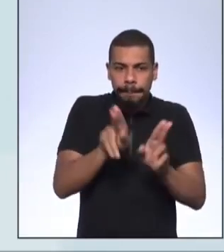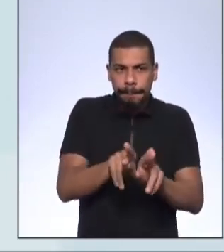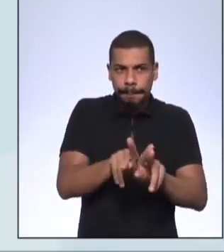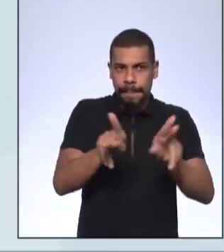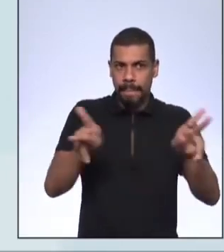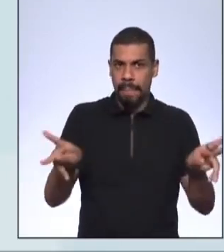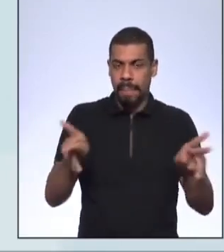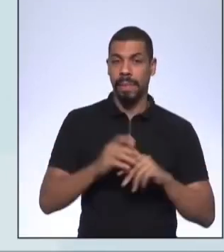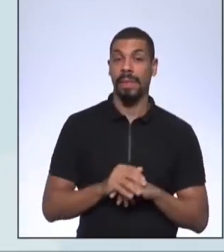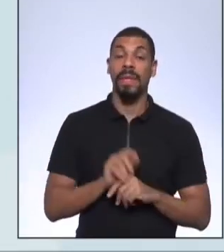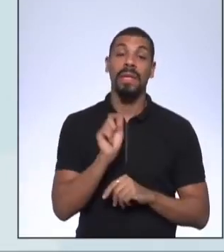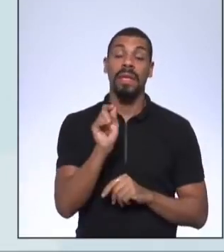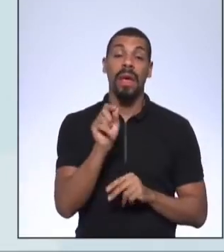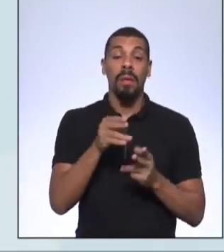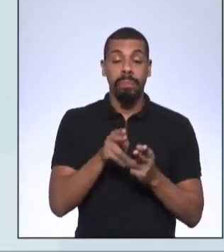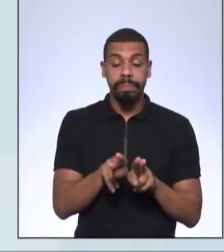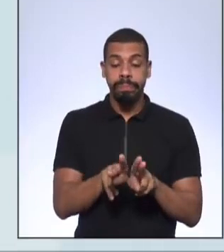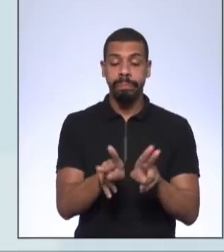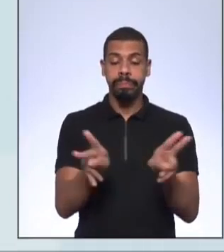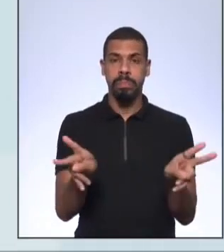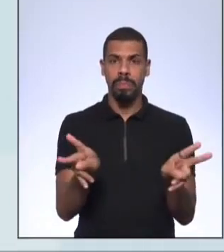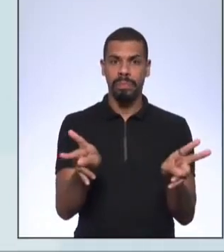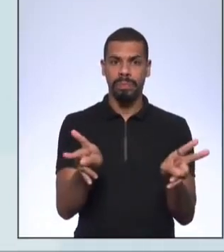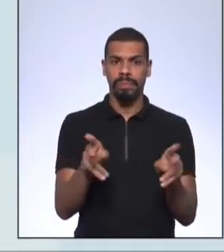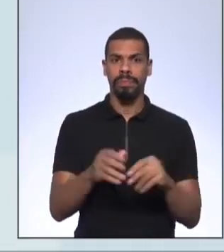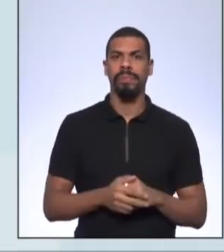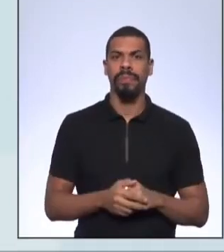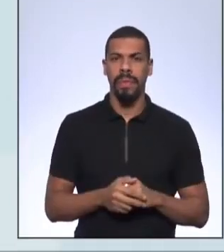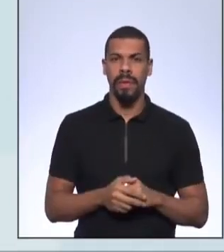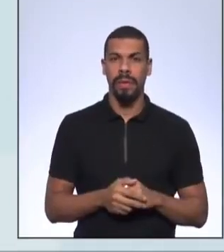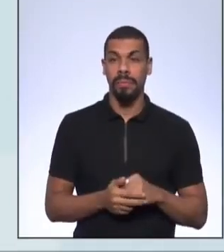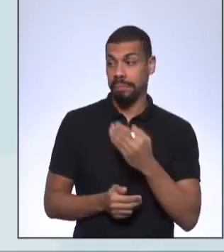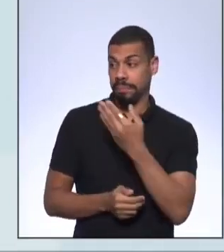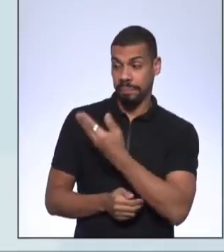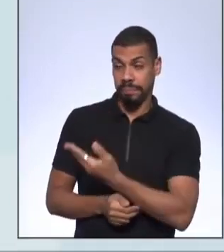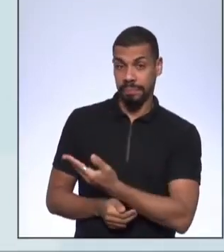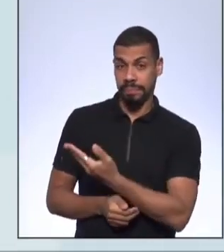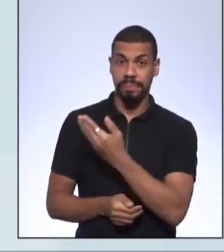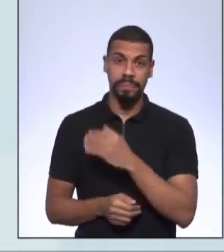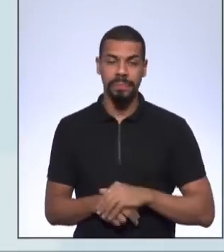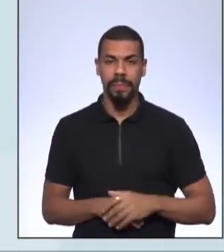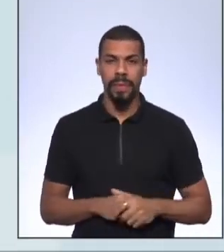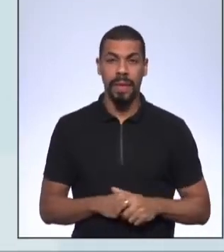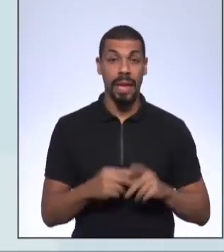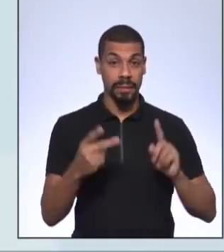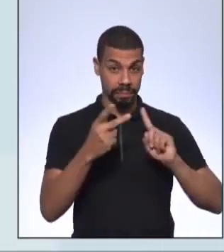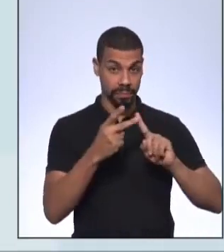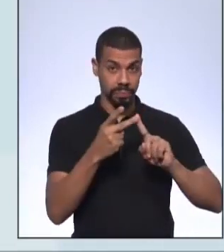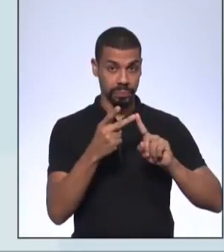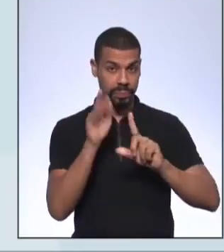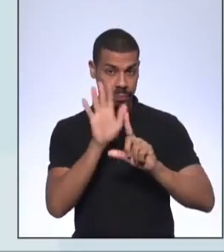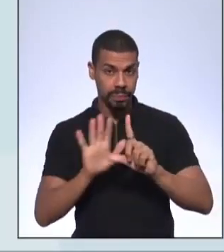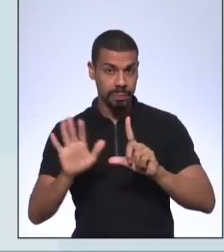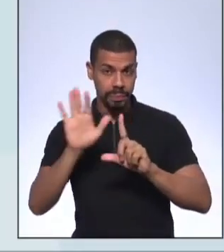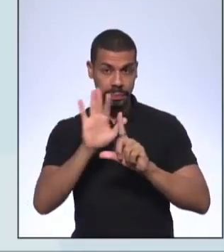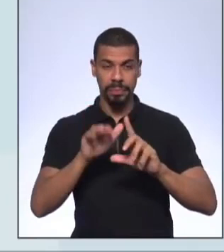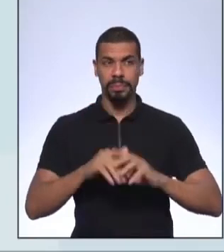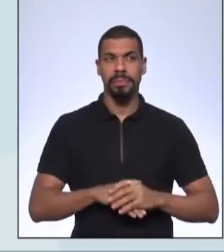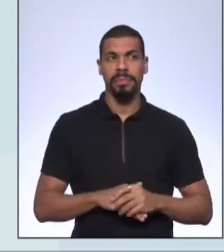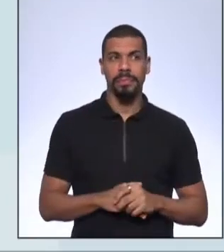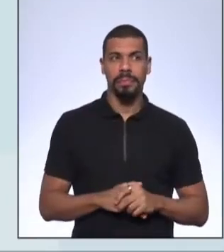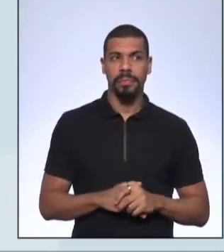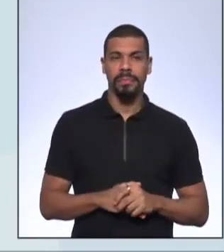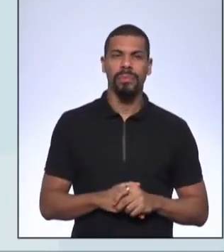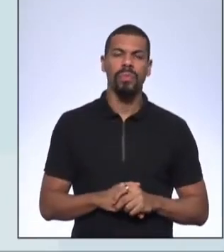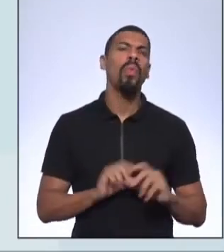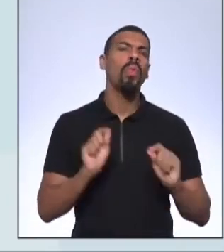Então, os cromossomos irmãos migrando para os polos, que está ali na imagem trocada da metáfase, ok? Tudo bem até aí?